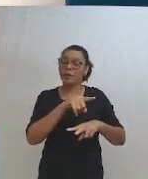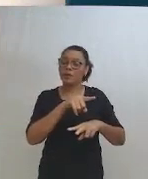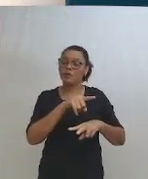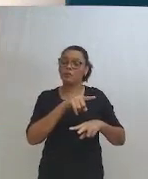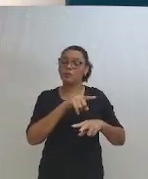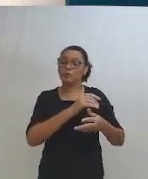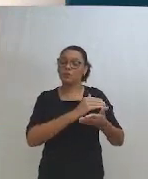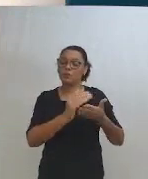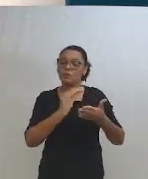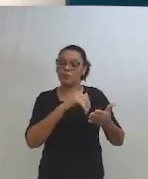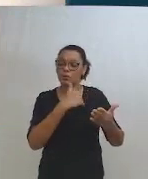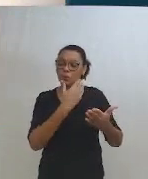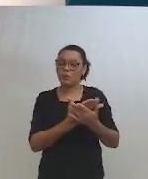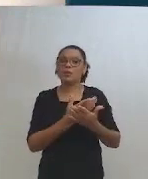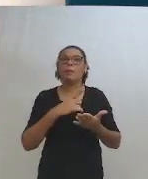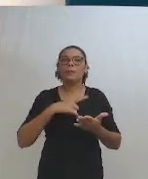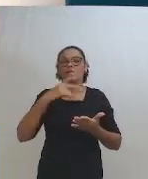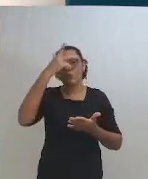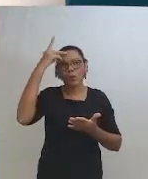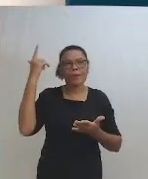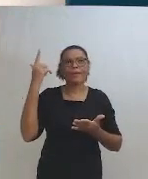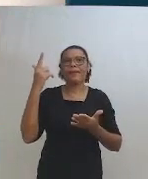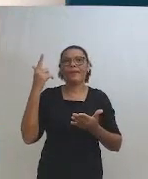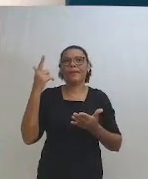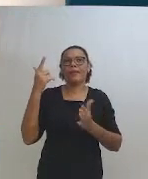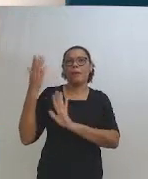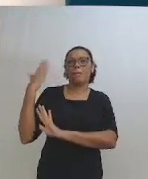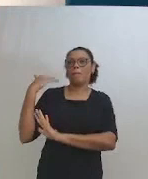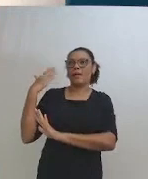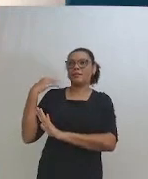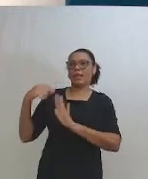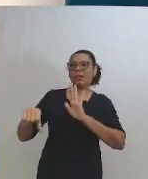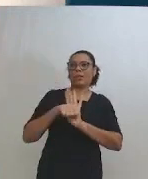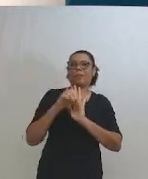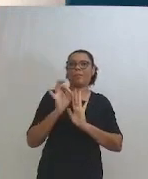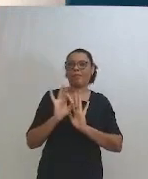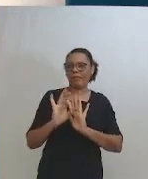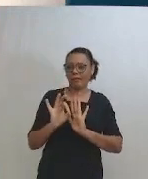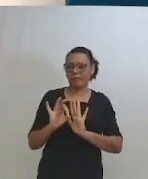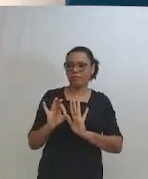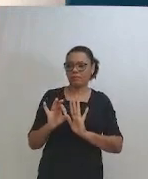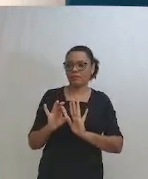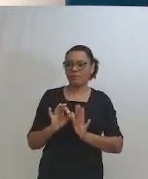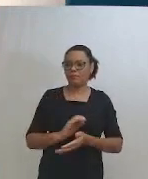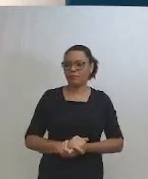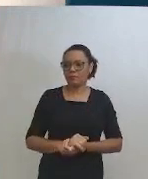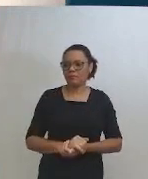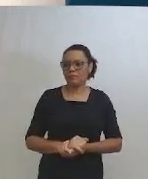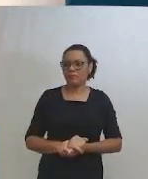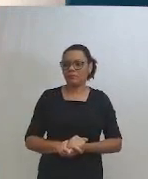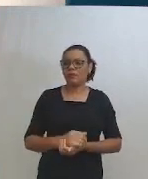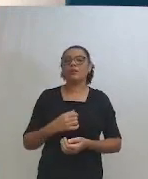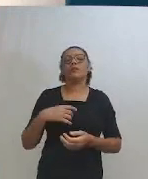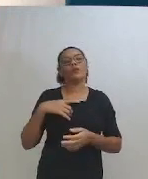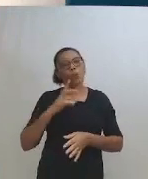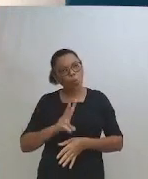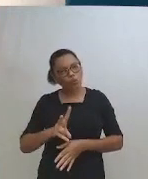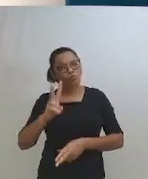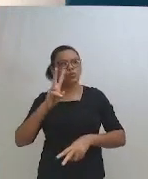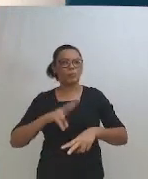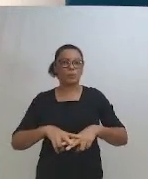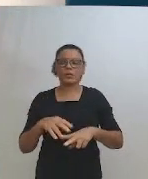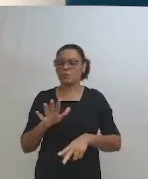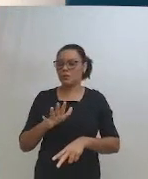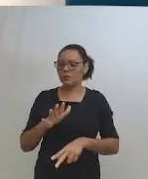são primários, e sim, existem indivíduos nessas condições presos ainda há aproximadamente um ano,